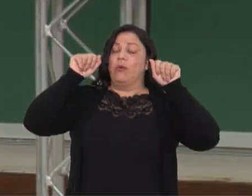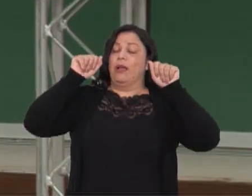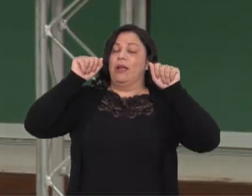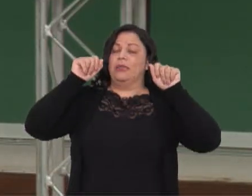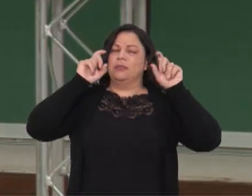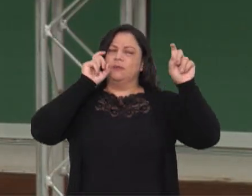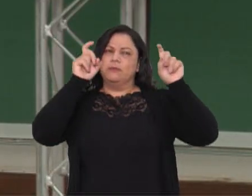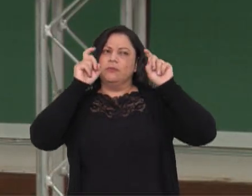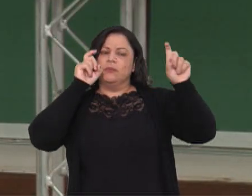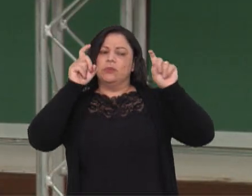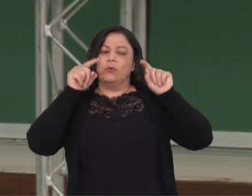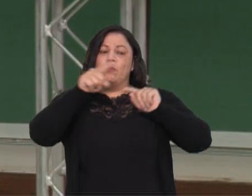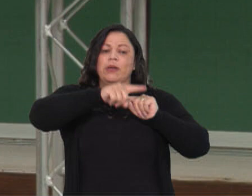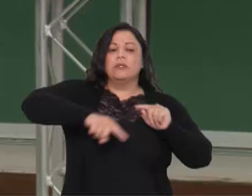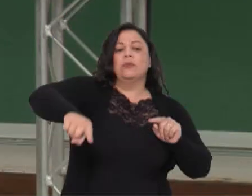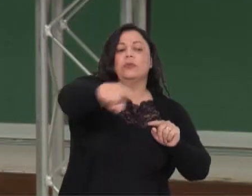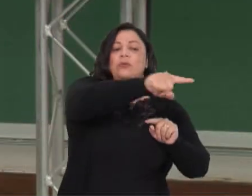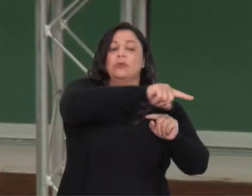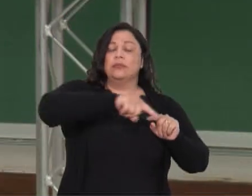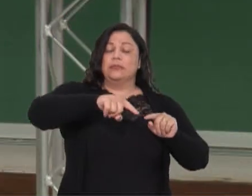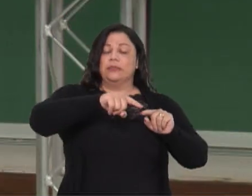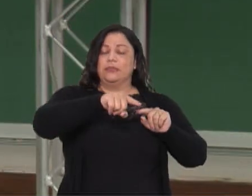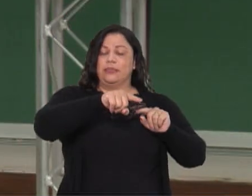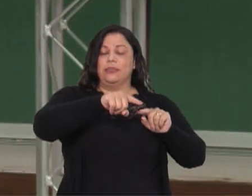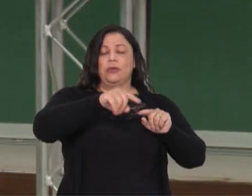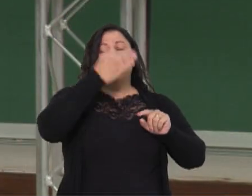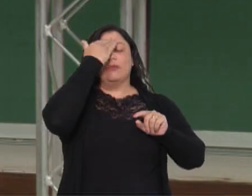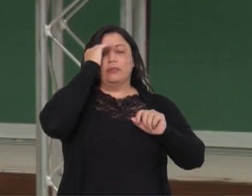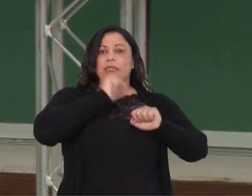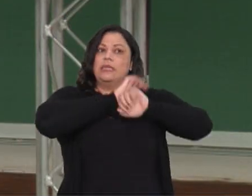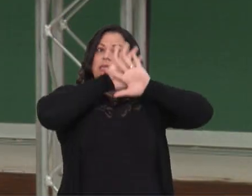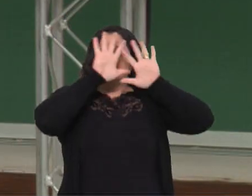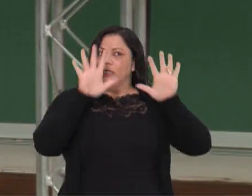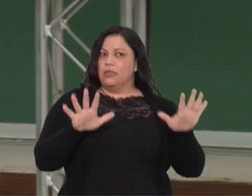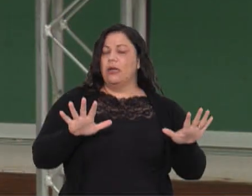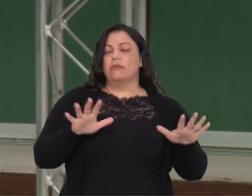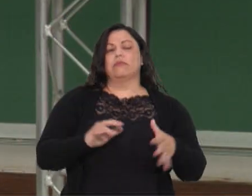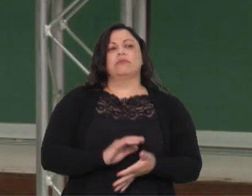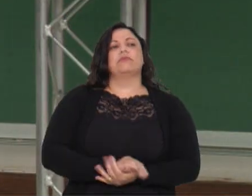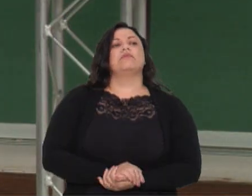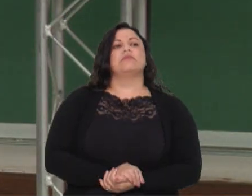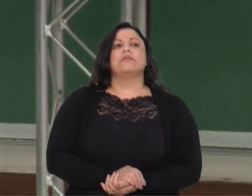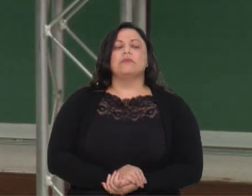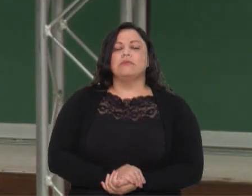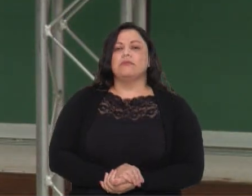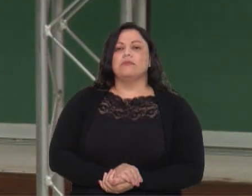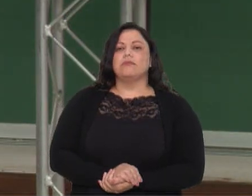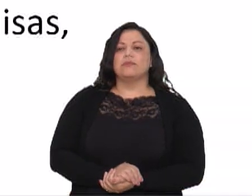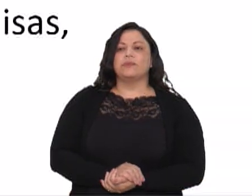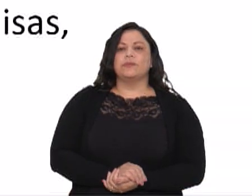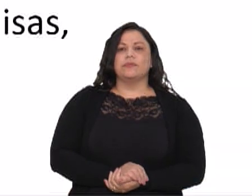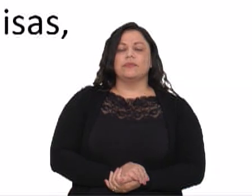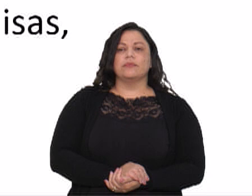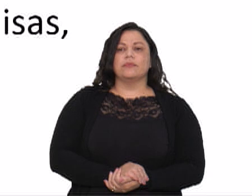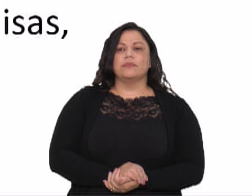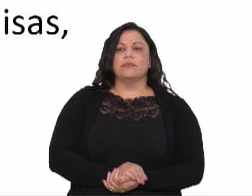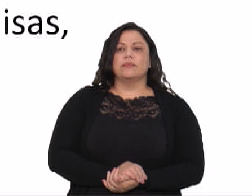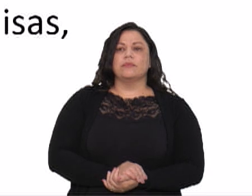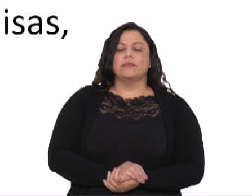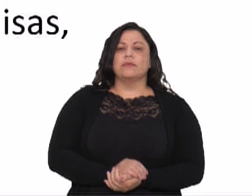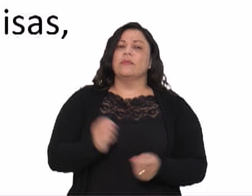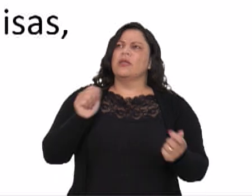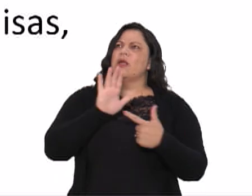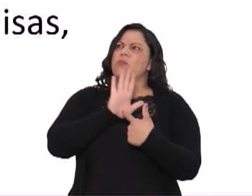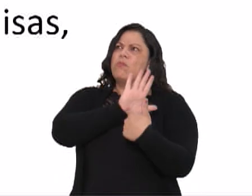com a preocupação dessa correção formal. E apresenta citações,